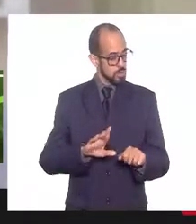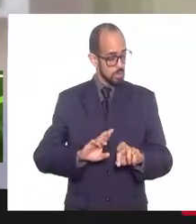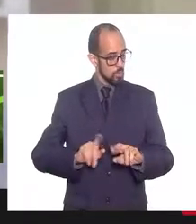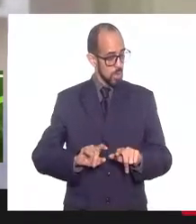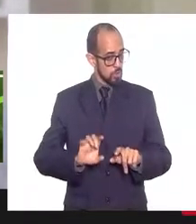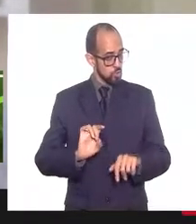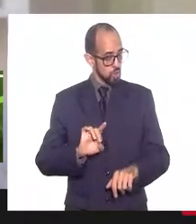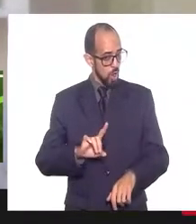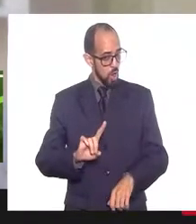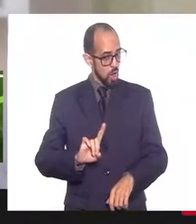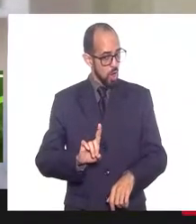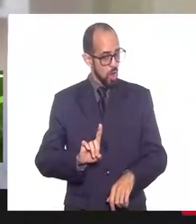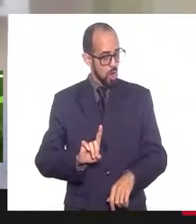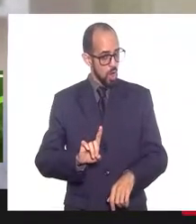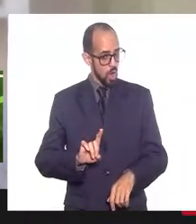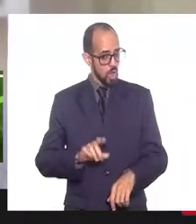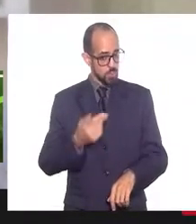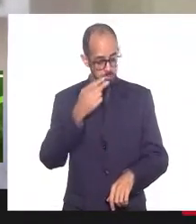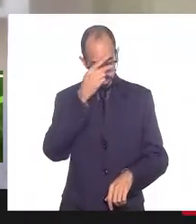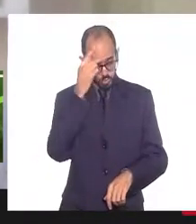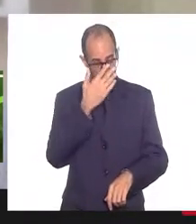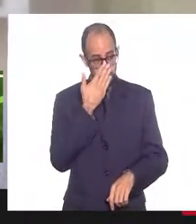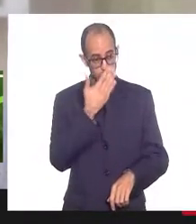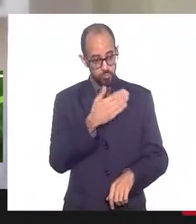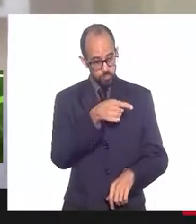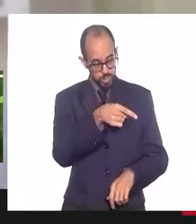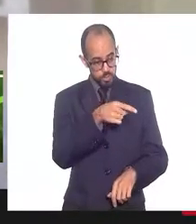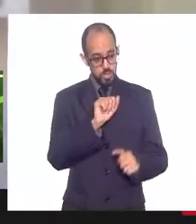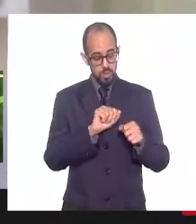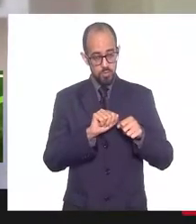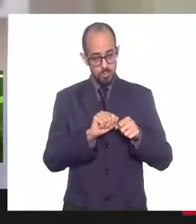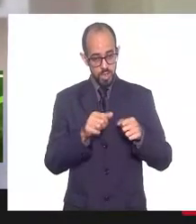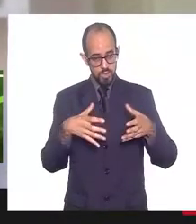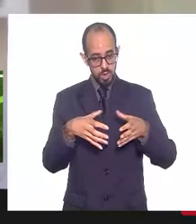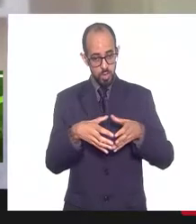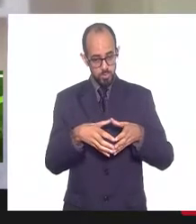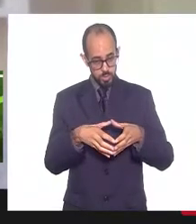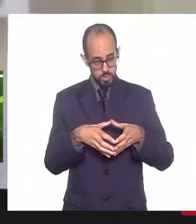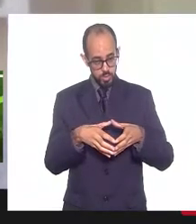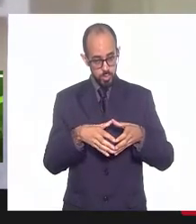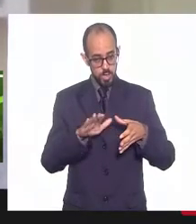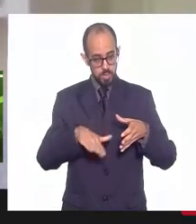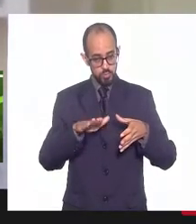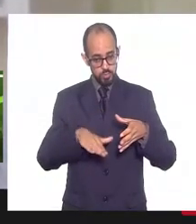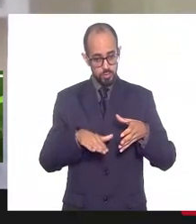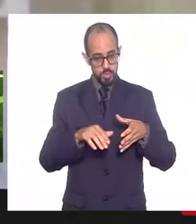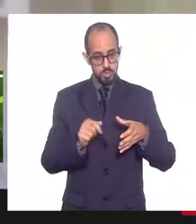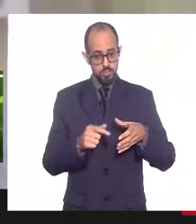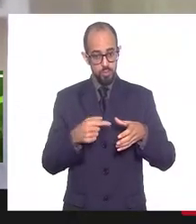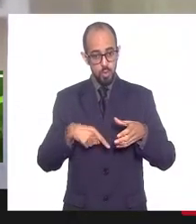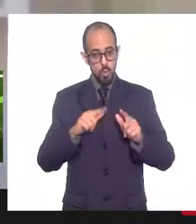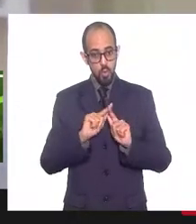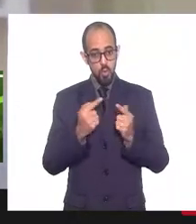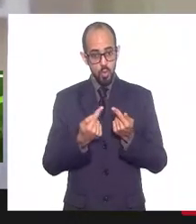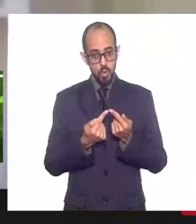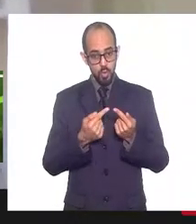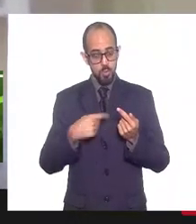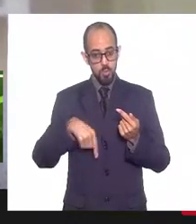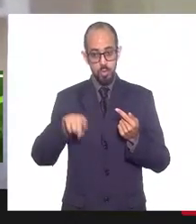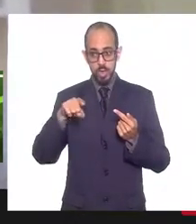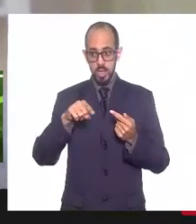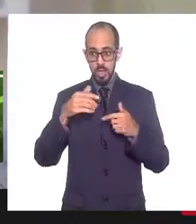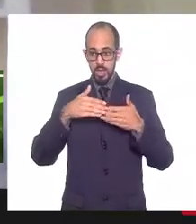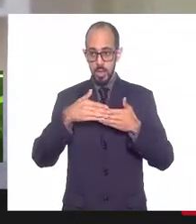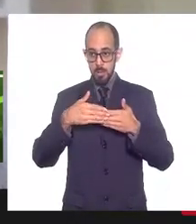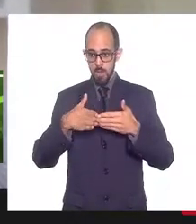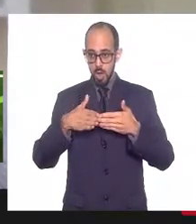As pessoas vão às portas, fazem comissões e chegam ao ponto de irem em grupos pregar em nossas portas,